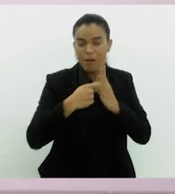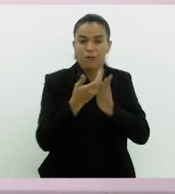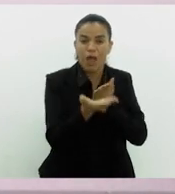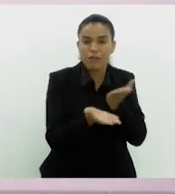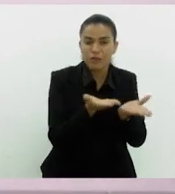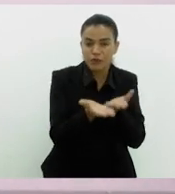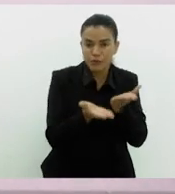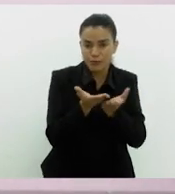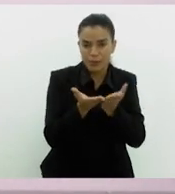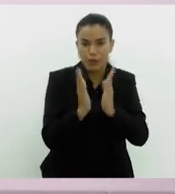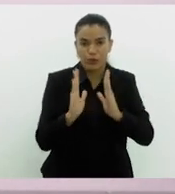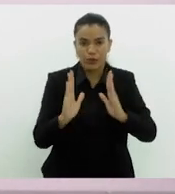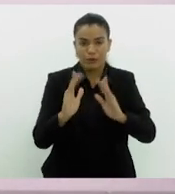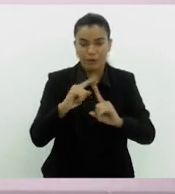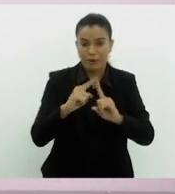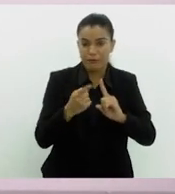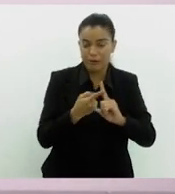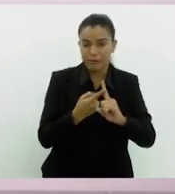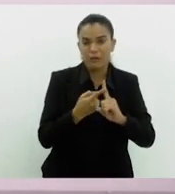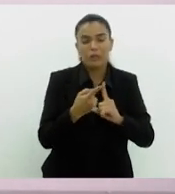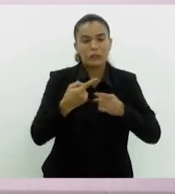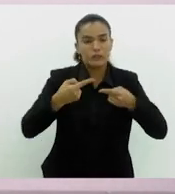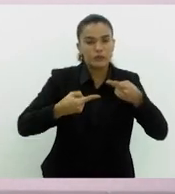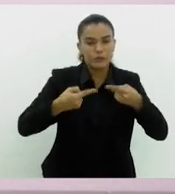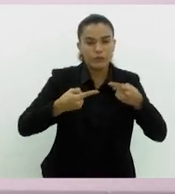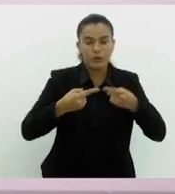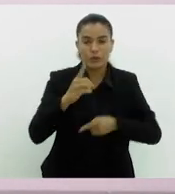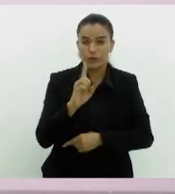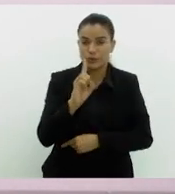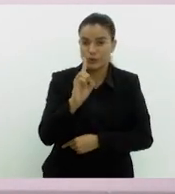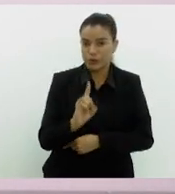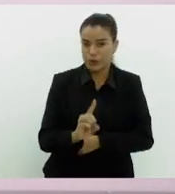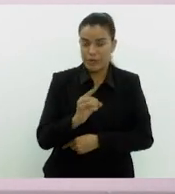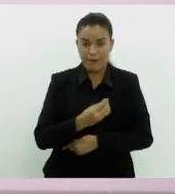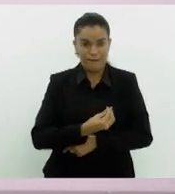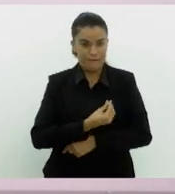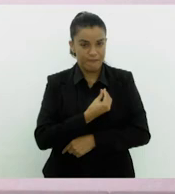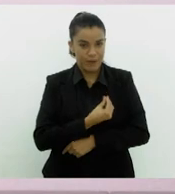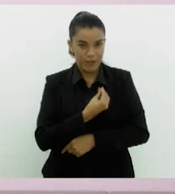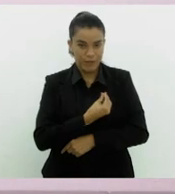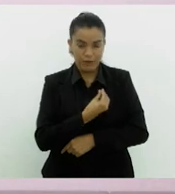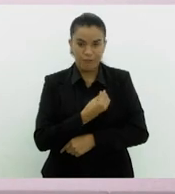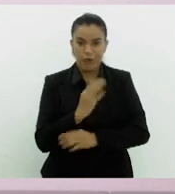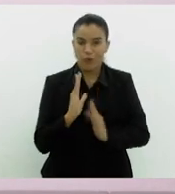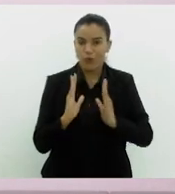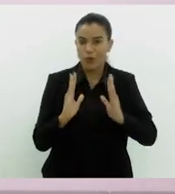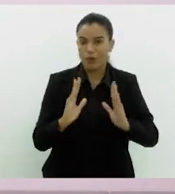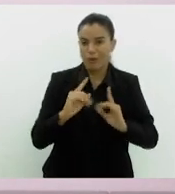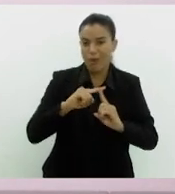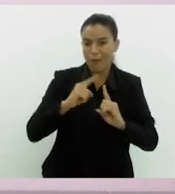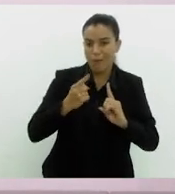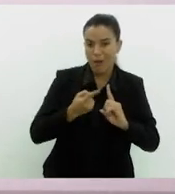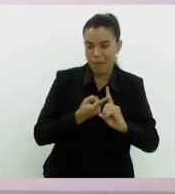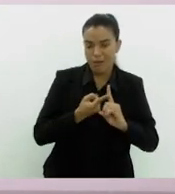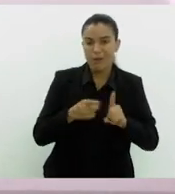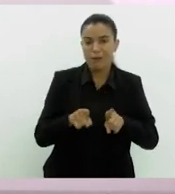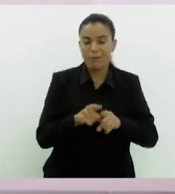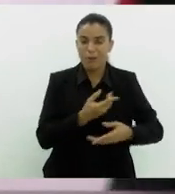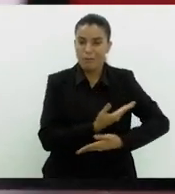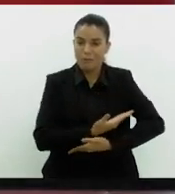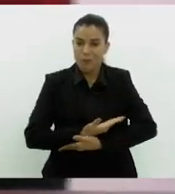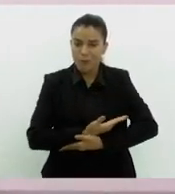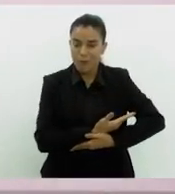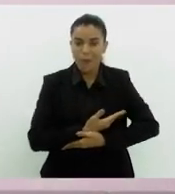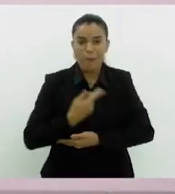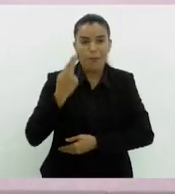começa uma discussão sobre o direito à vida, o gestar, o maternar, com a falta de acesso à política